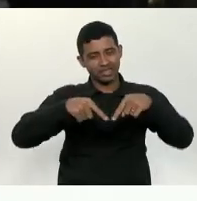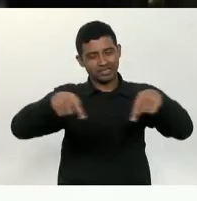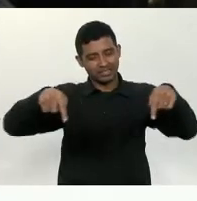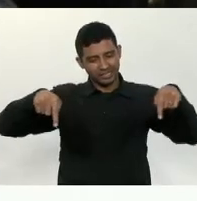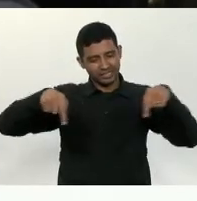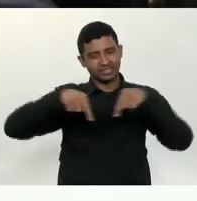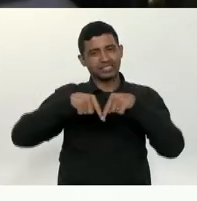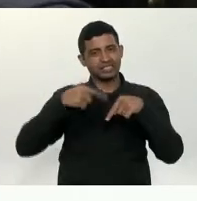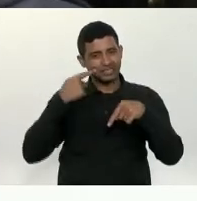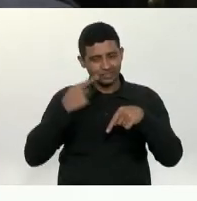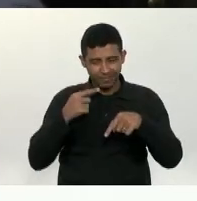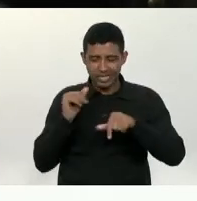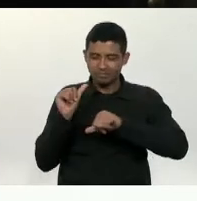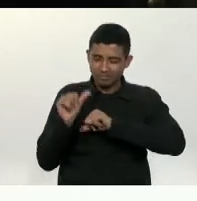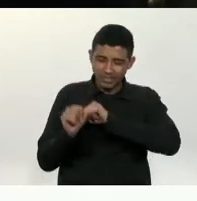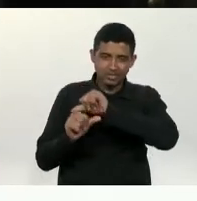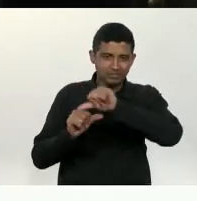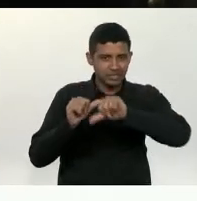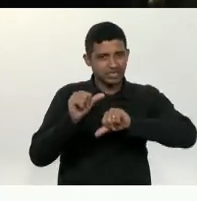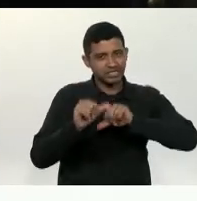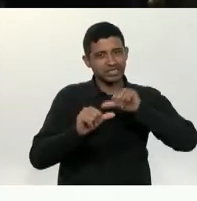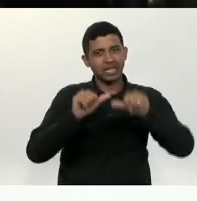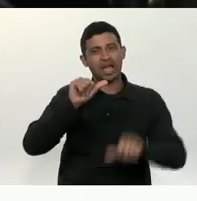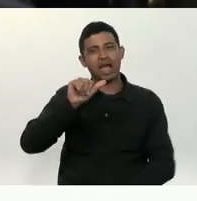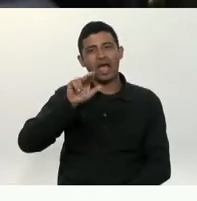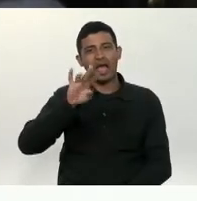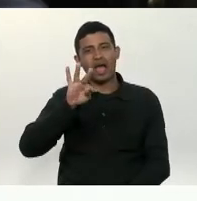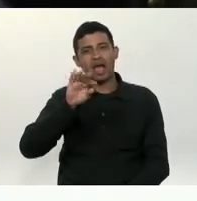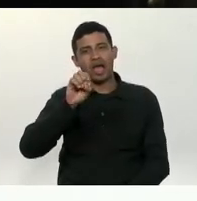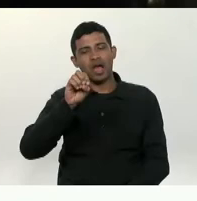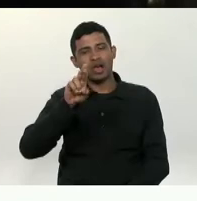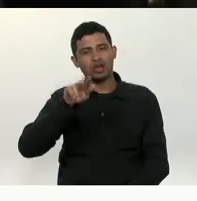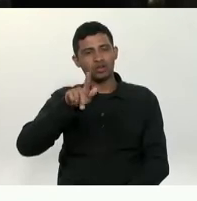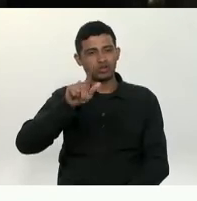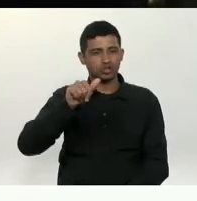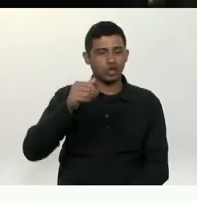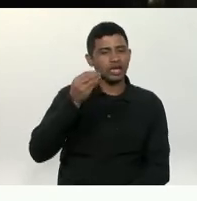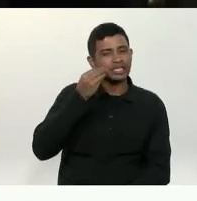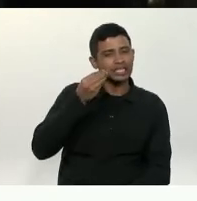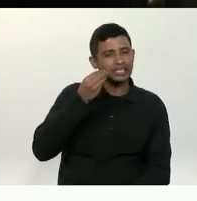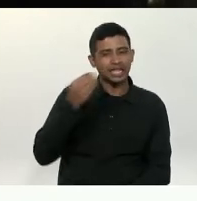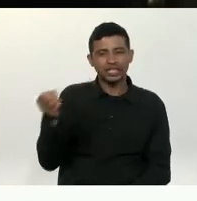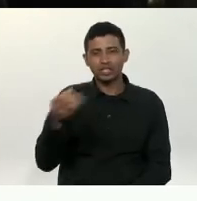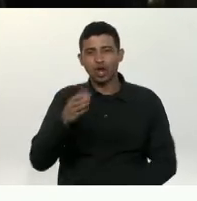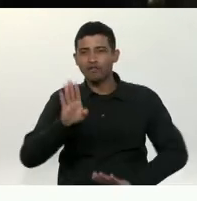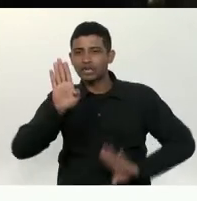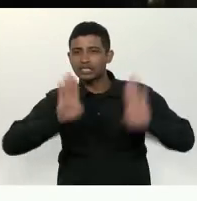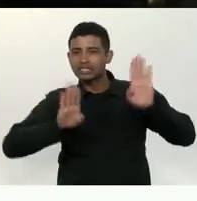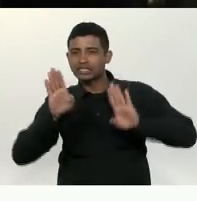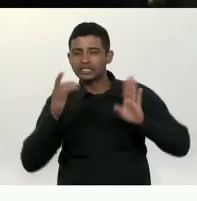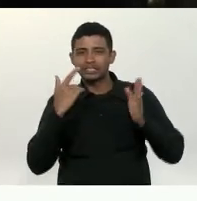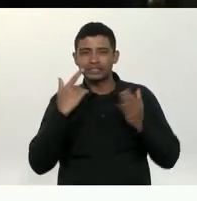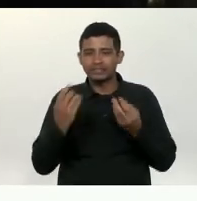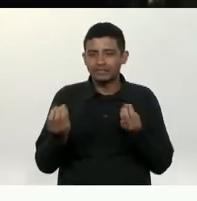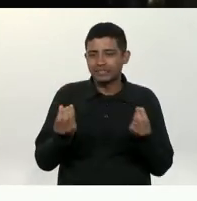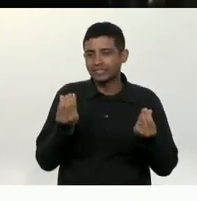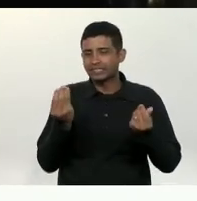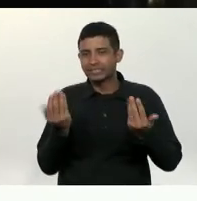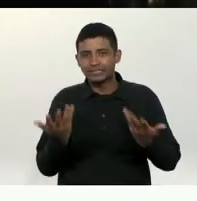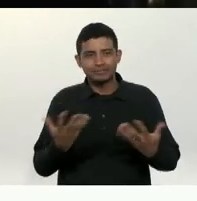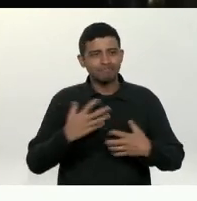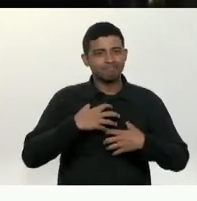da renovação, da outorga, ou não, ou de nova licitação, esse ambiente toma conta do